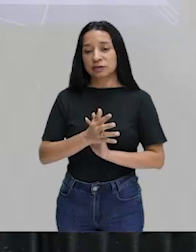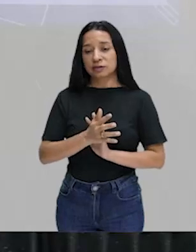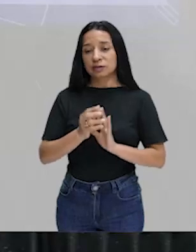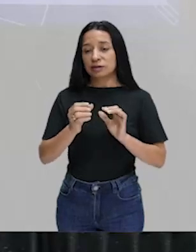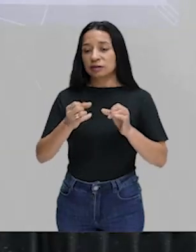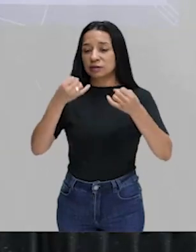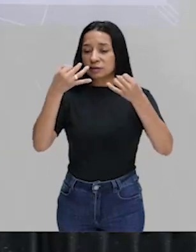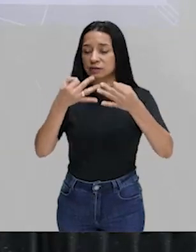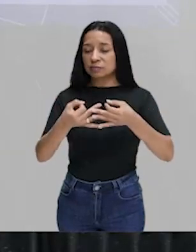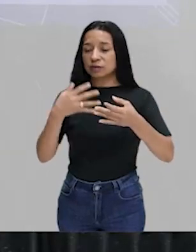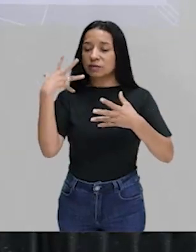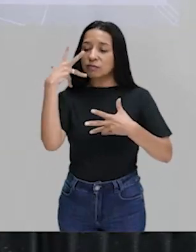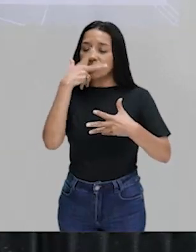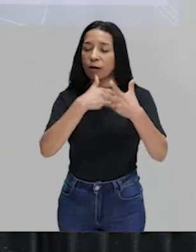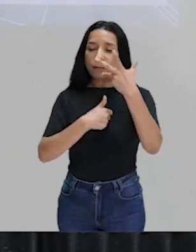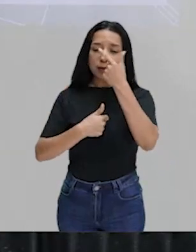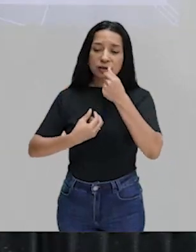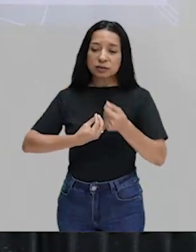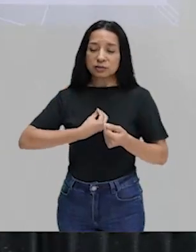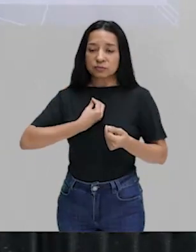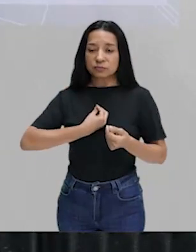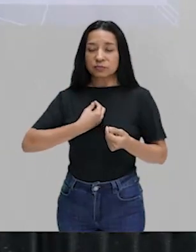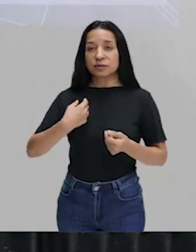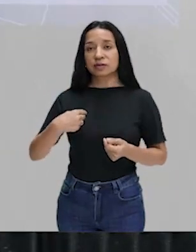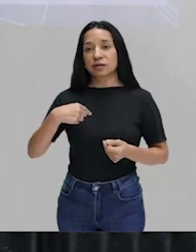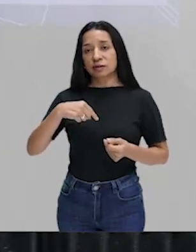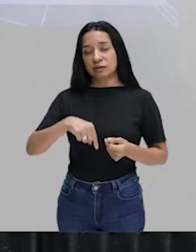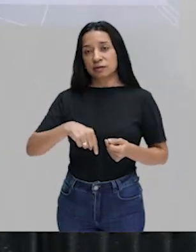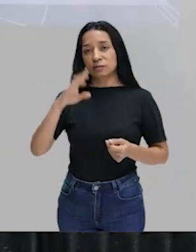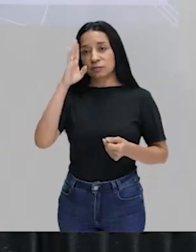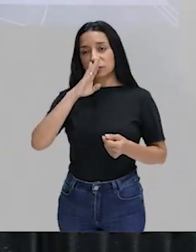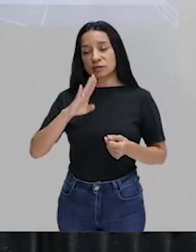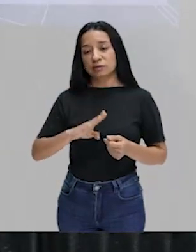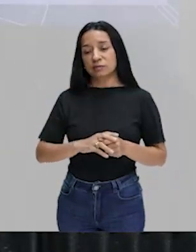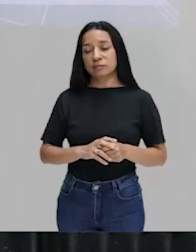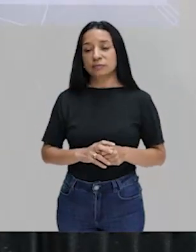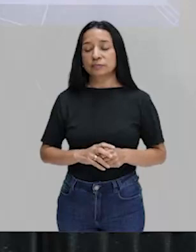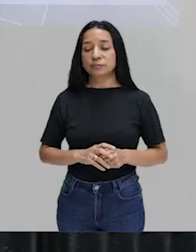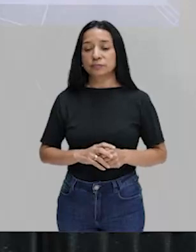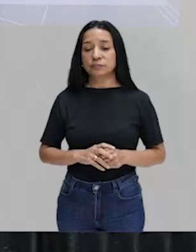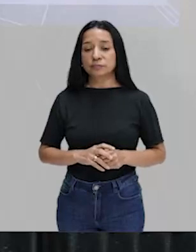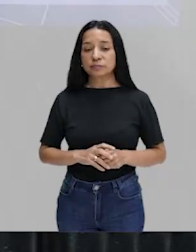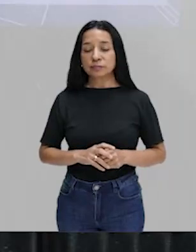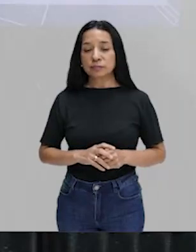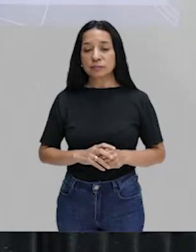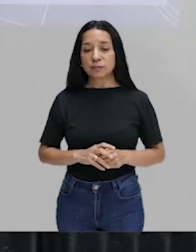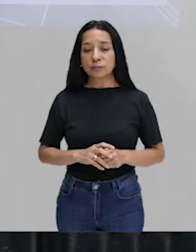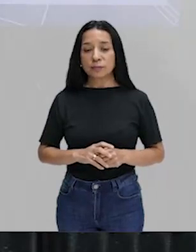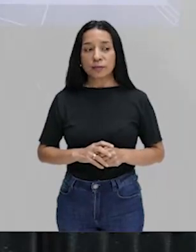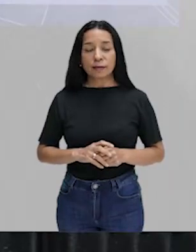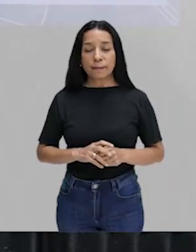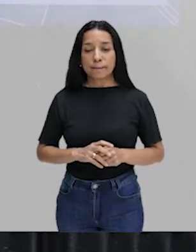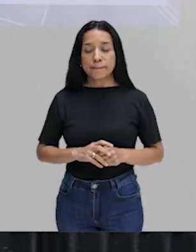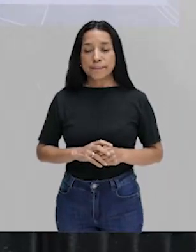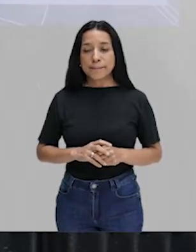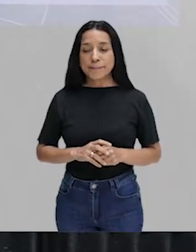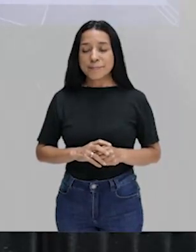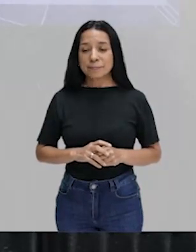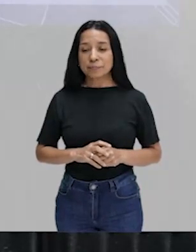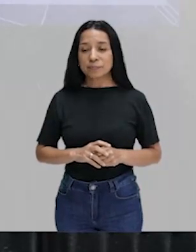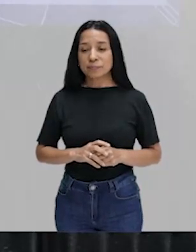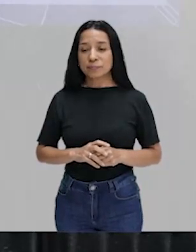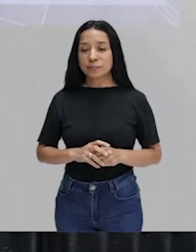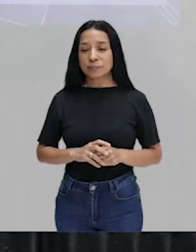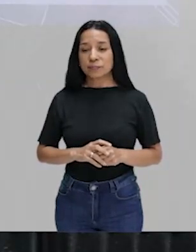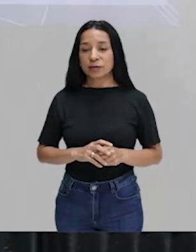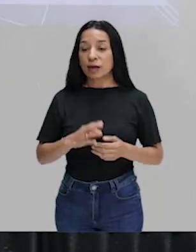viver no Brasil. E você sabe, eu já falei, algumas pessoas foram convidadas a viver fora do país nessa época. Exiladas, né? Convidadas